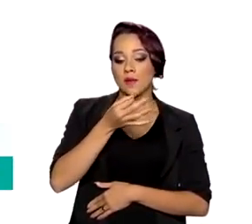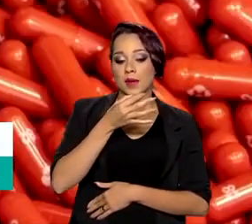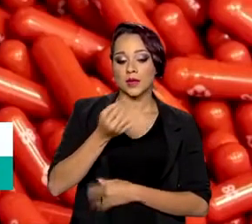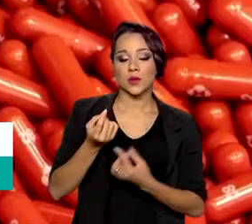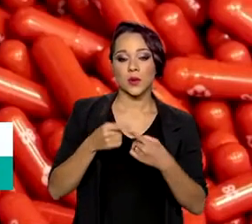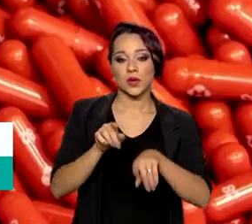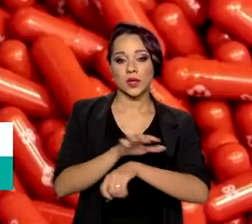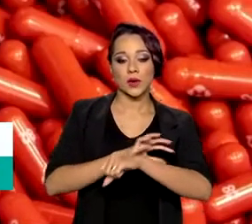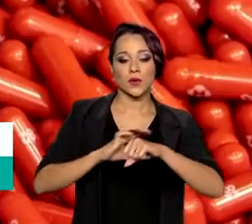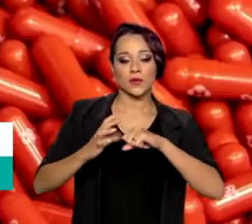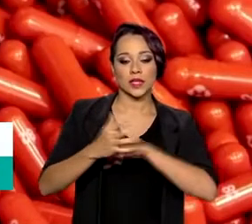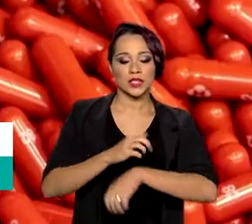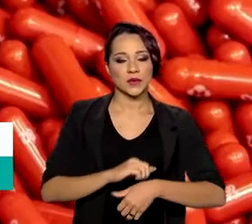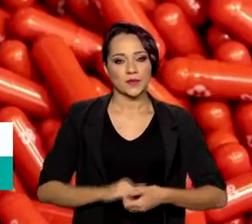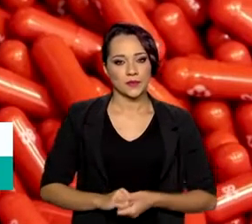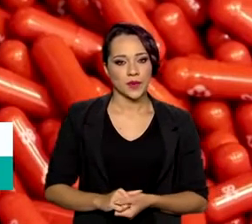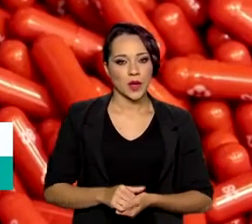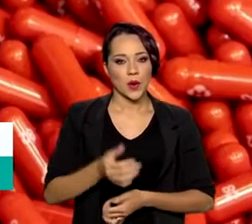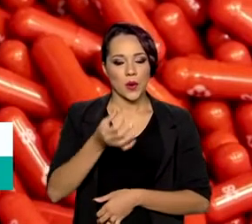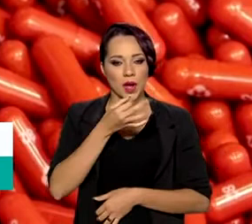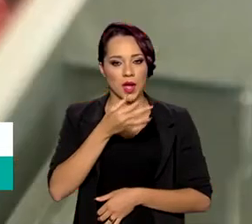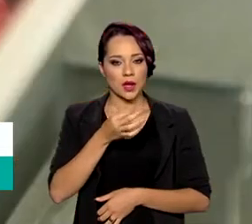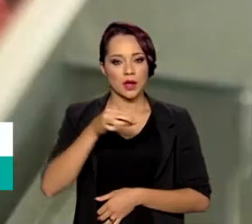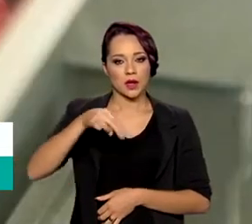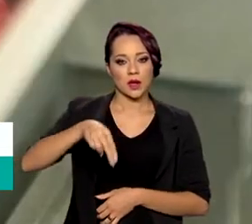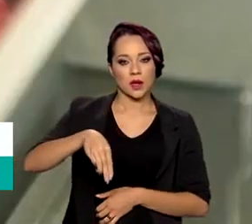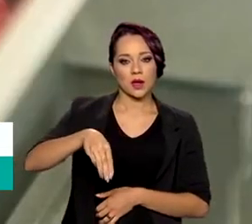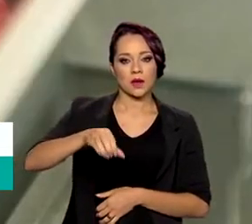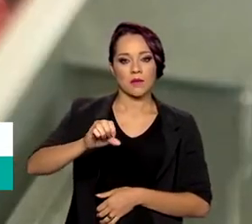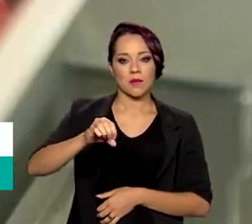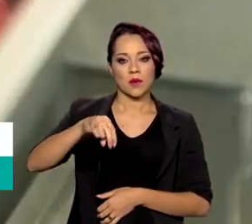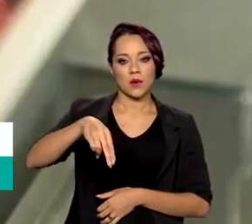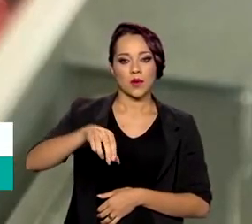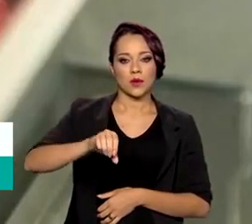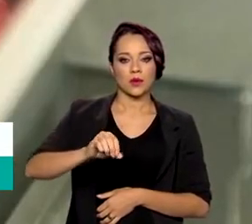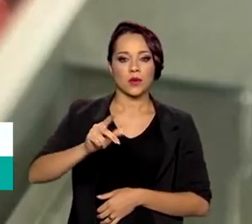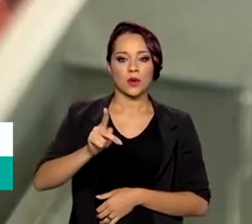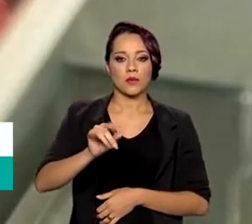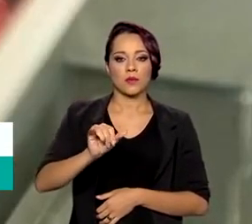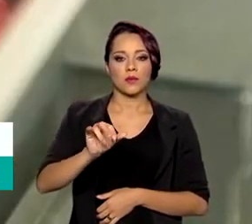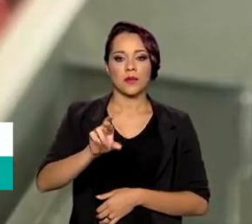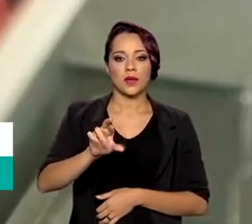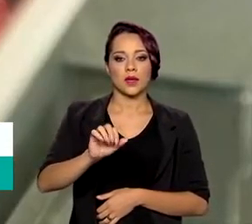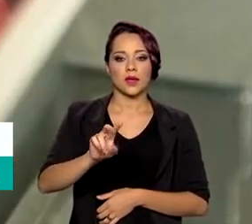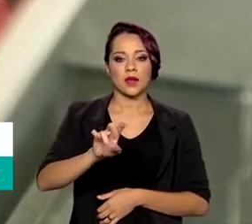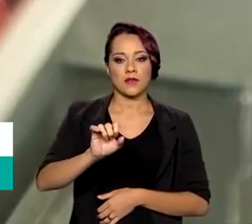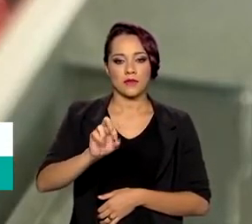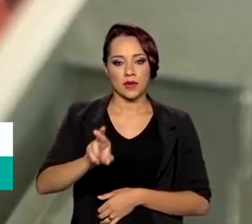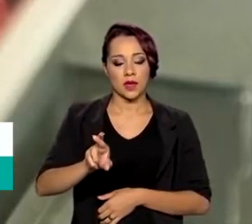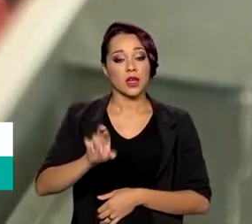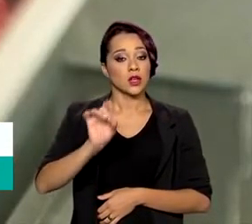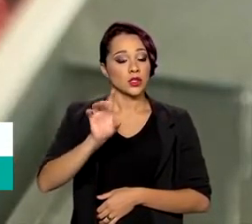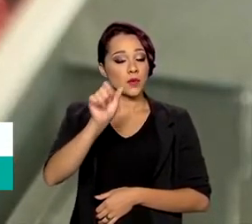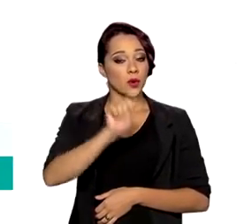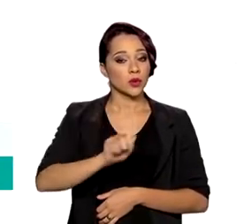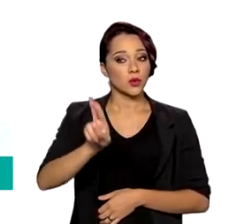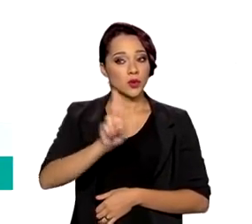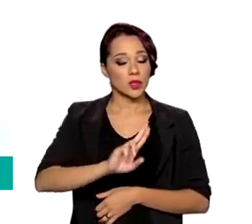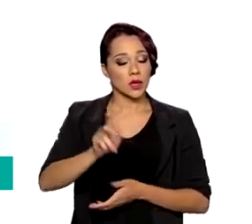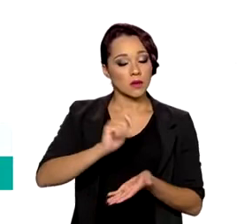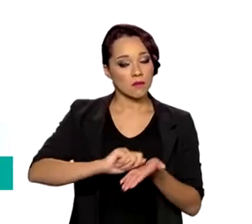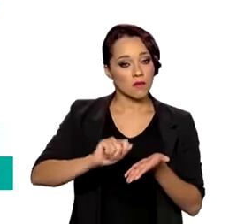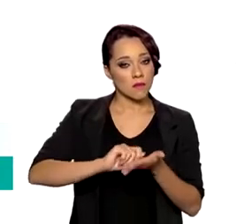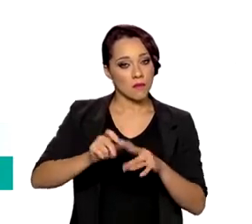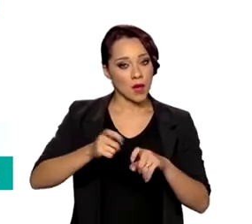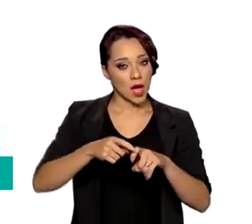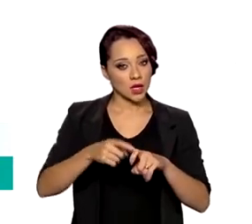contra a Covid-19. O remédio Monopiravir deve ser usado apenas com prescrição médica e é